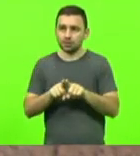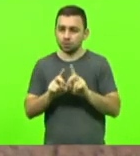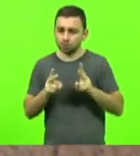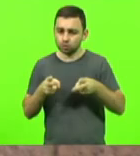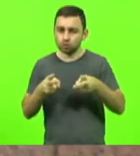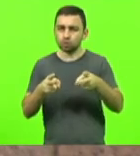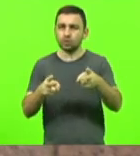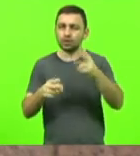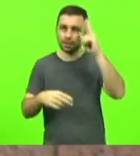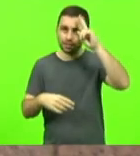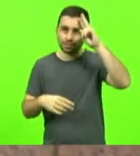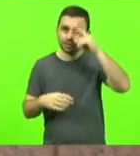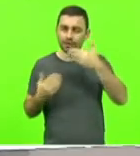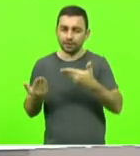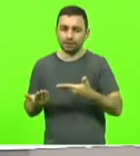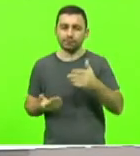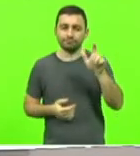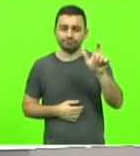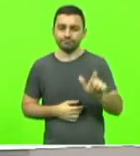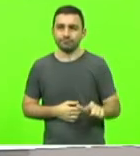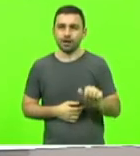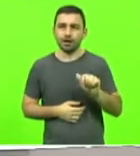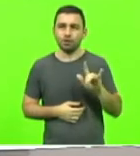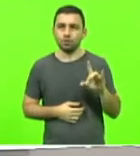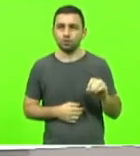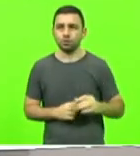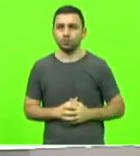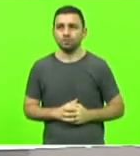do deputado Aldo.